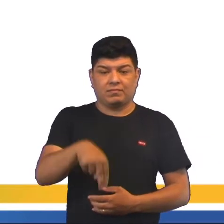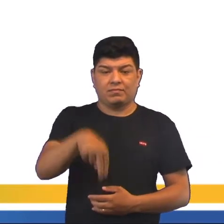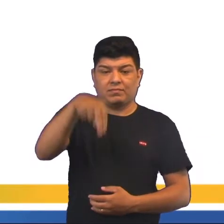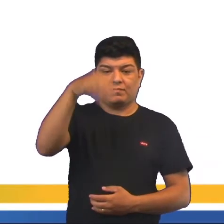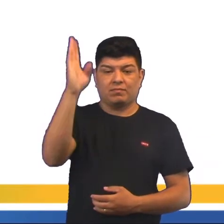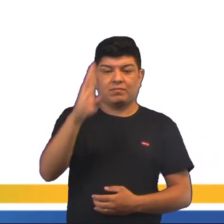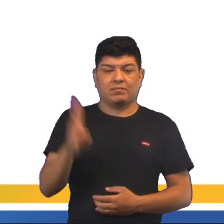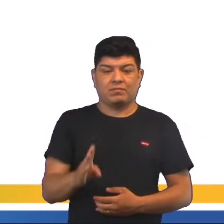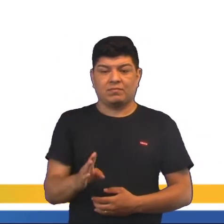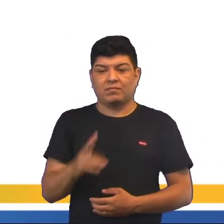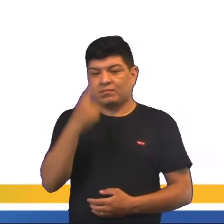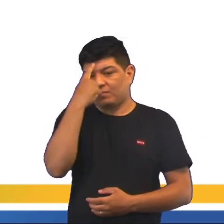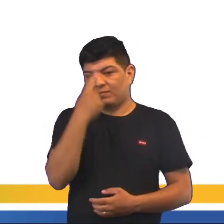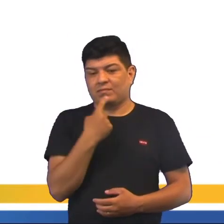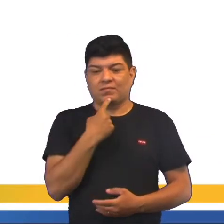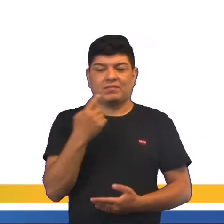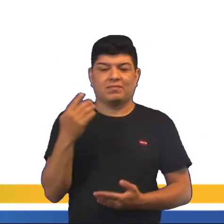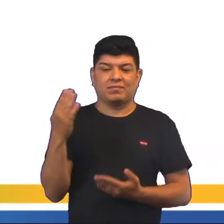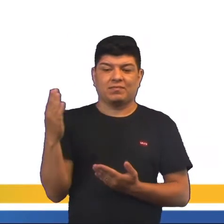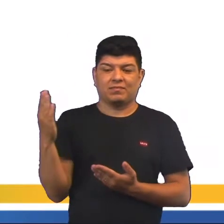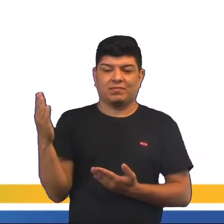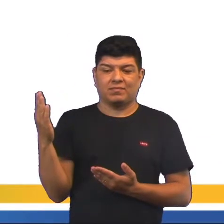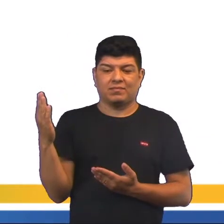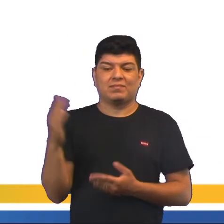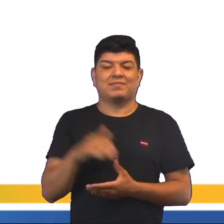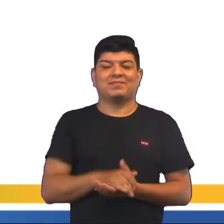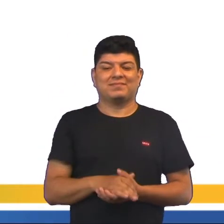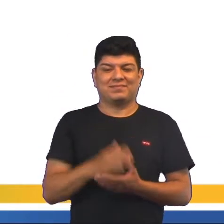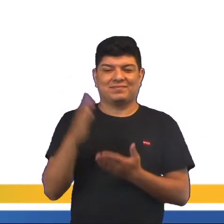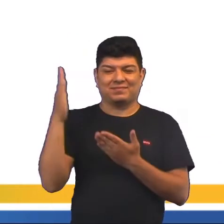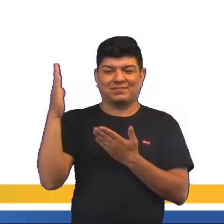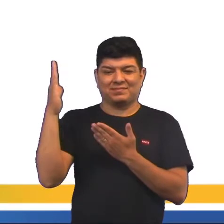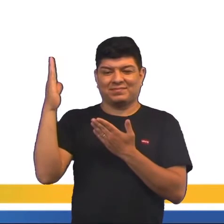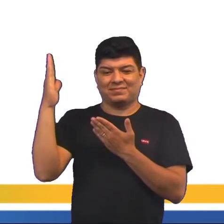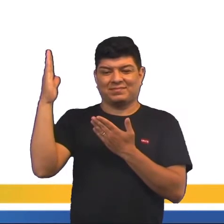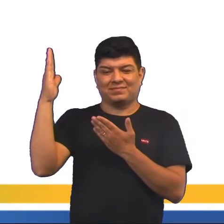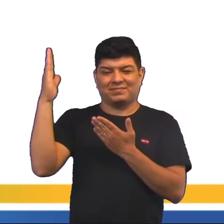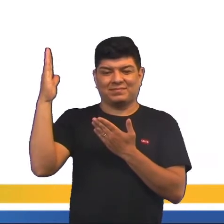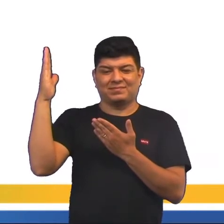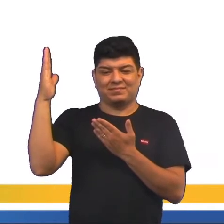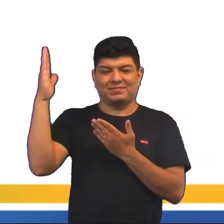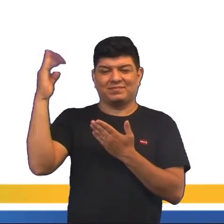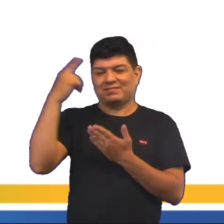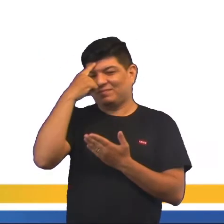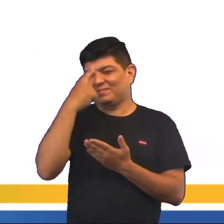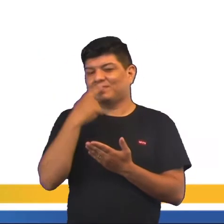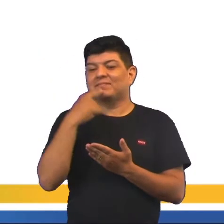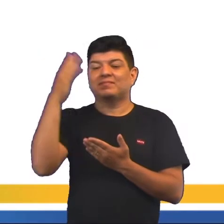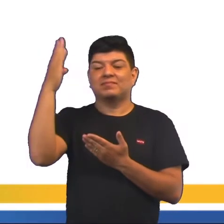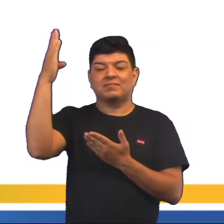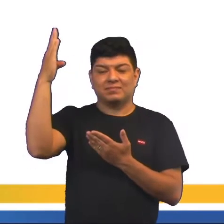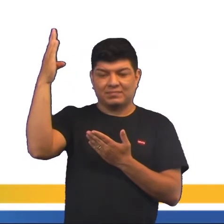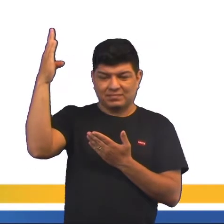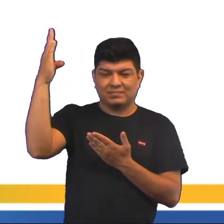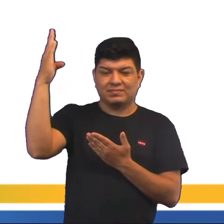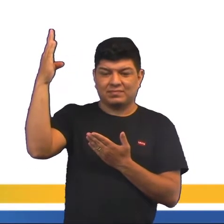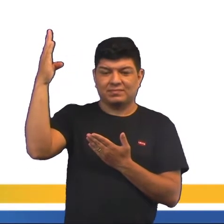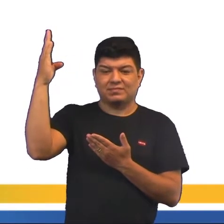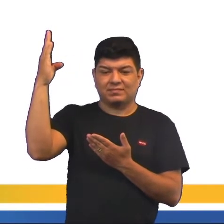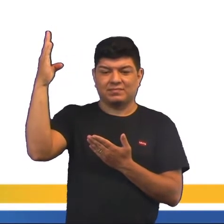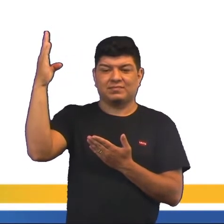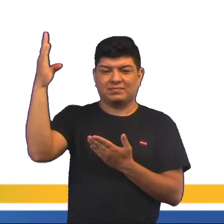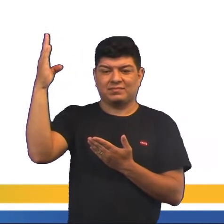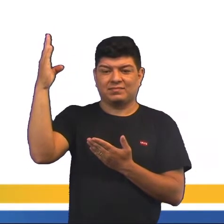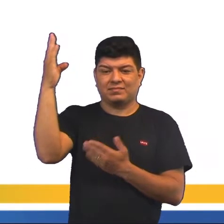Nordeste brasileiro. Olha ali a figura aí na sua tela. Caatinga já tem essa figura emblemática, né,